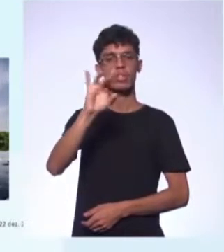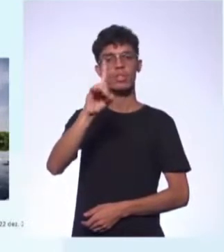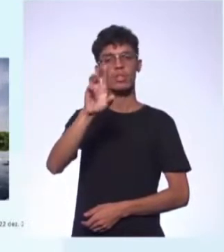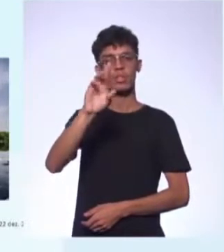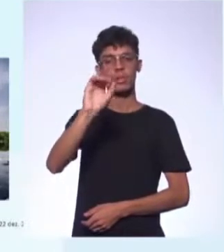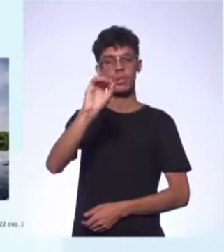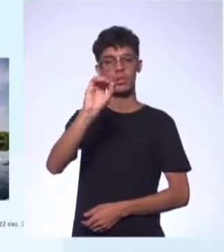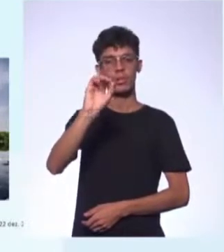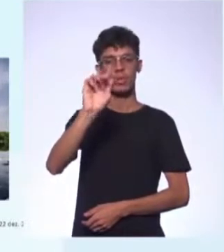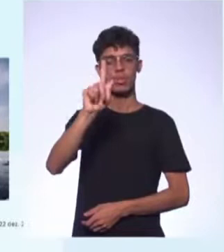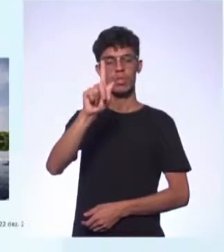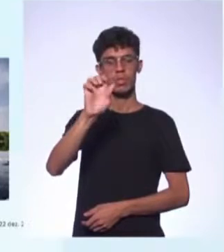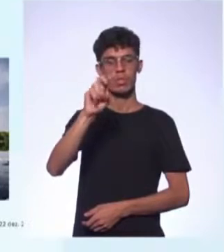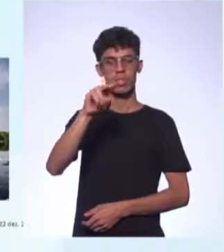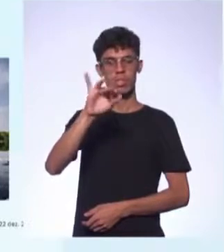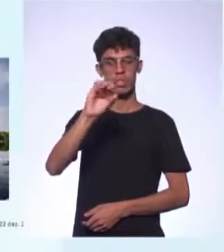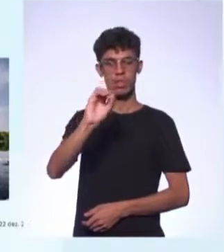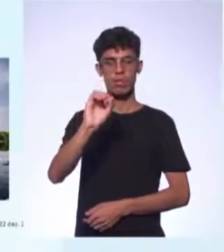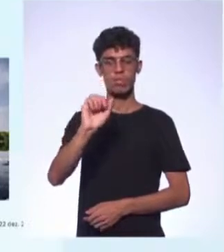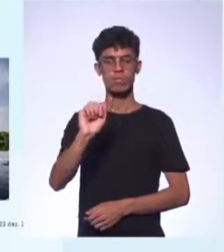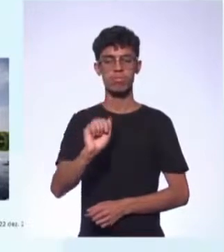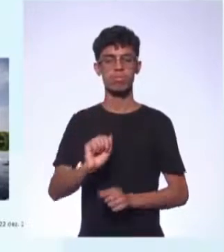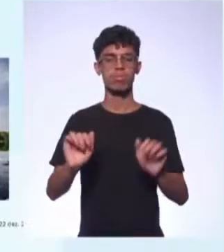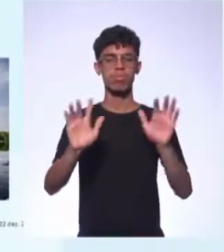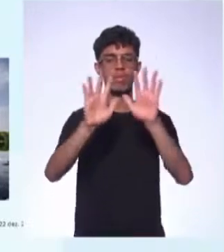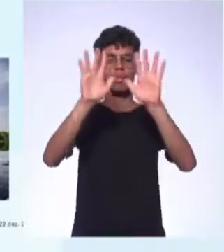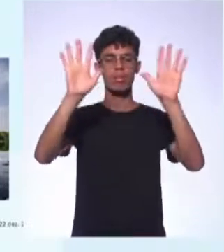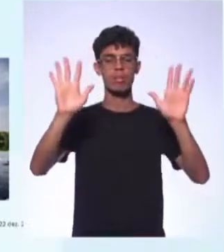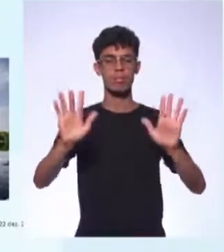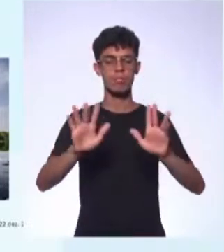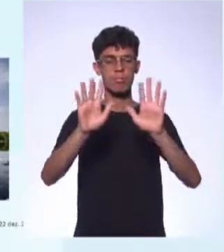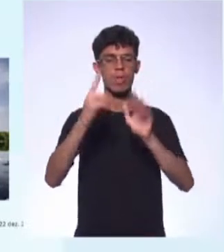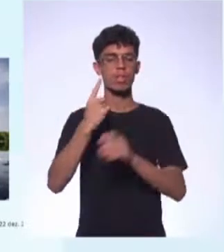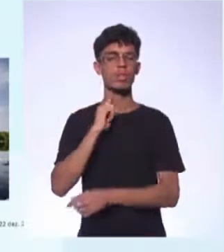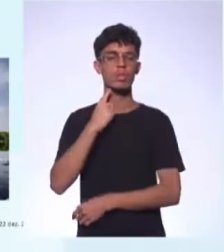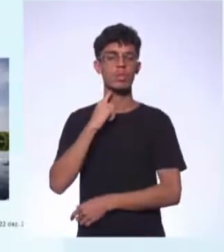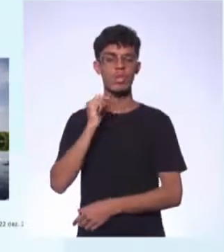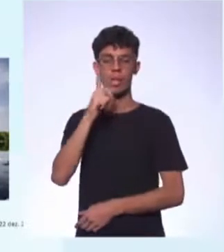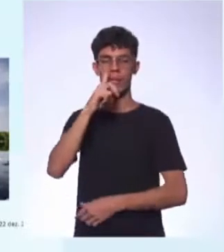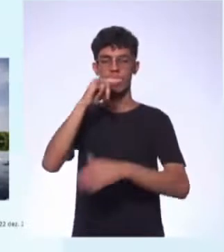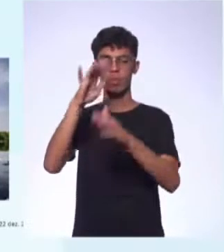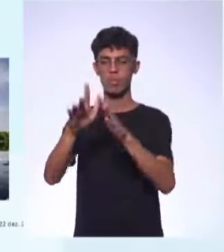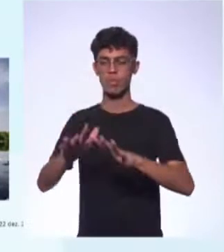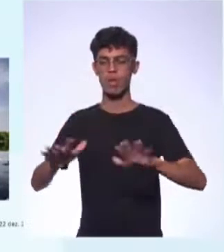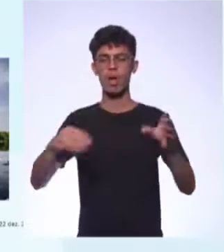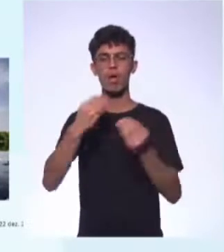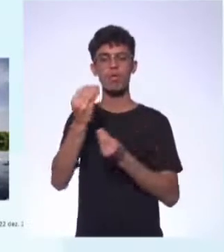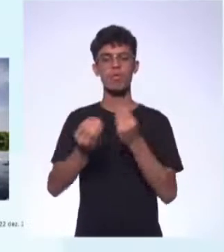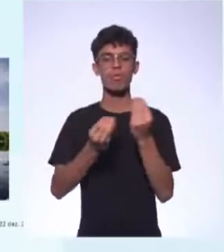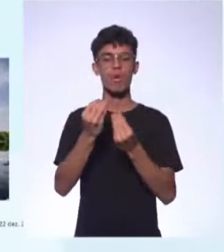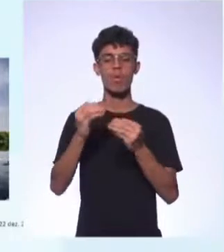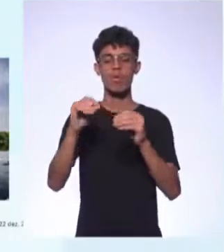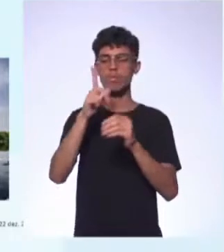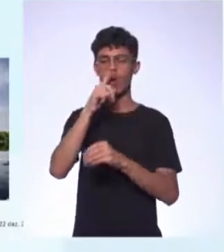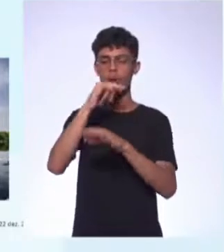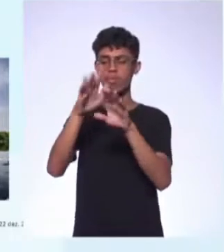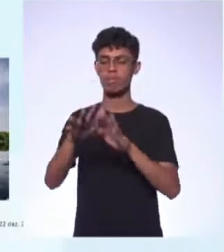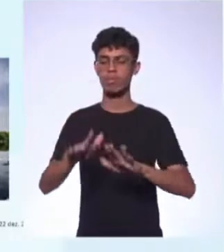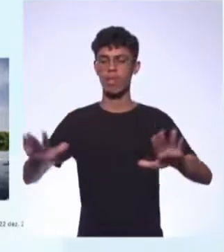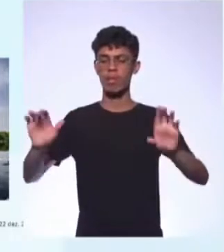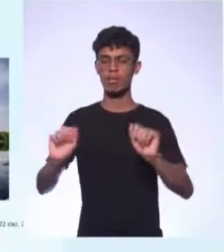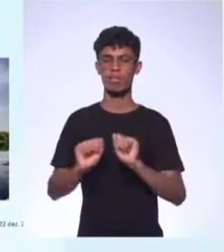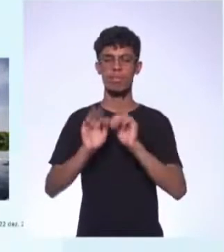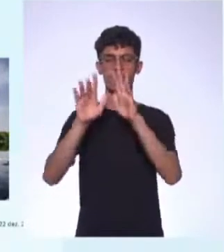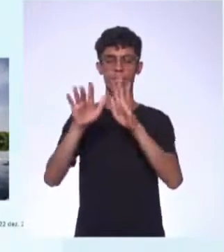poluição. Portanto, como que vai poluir a água? Como ele é utilizado para controles de pestes